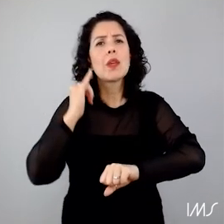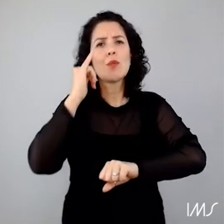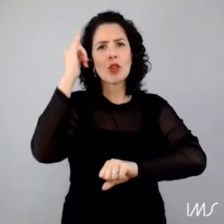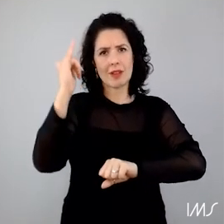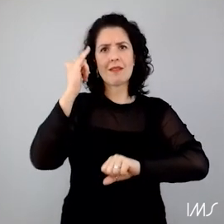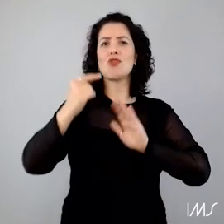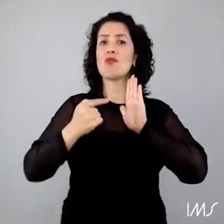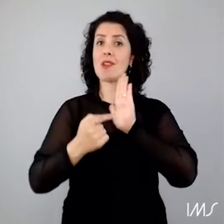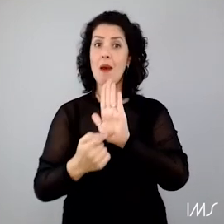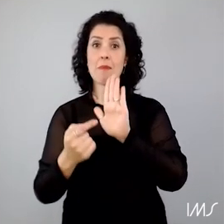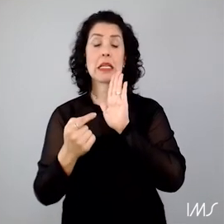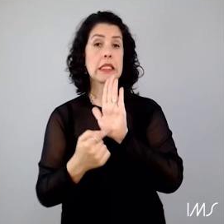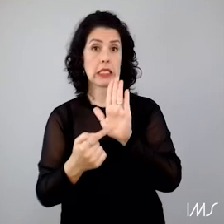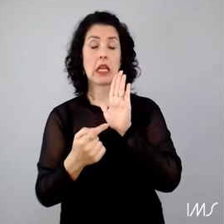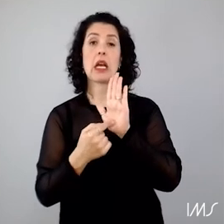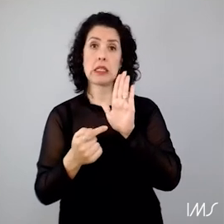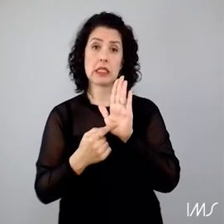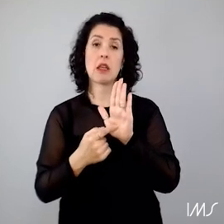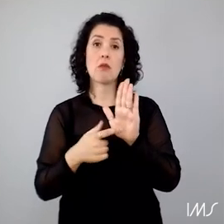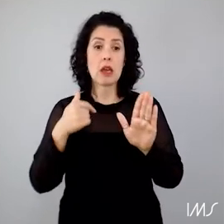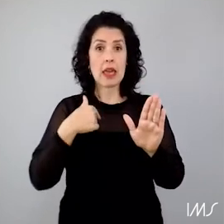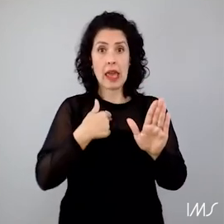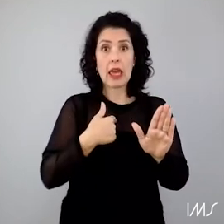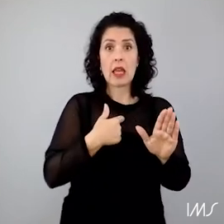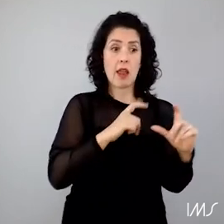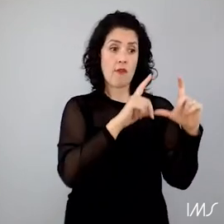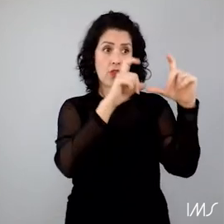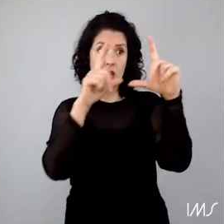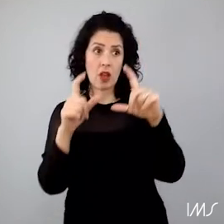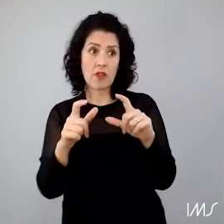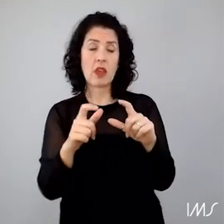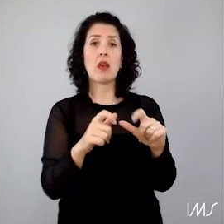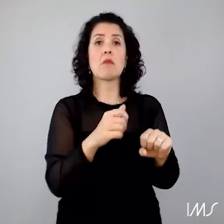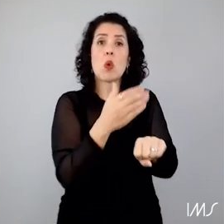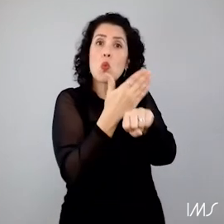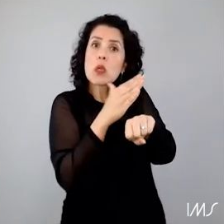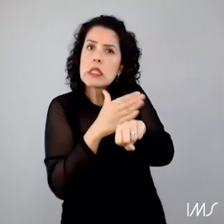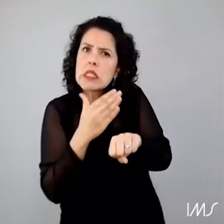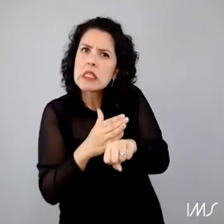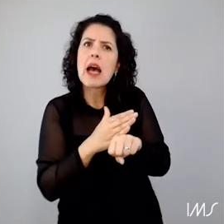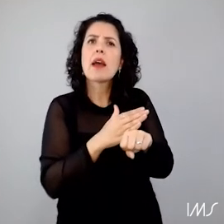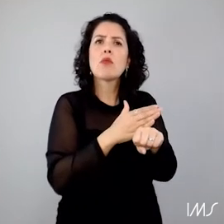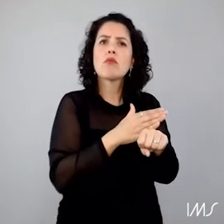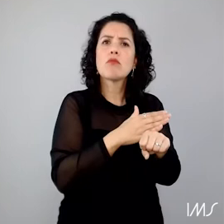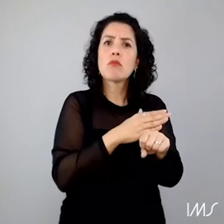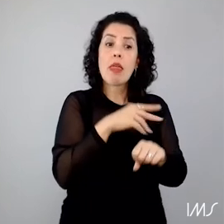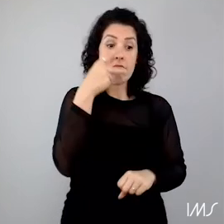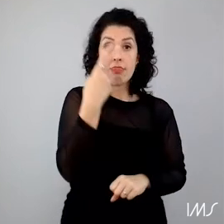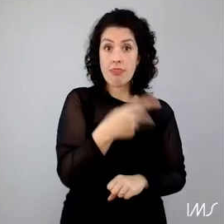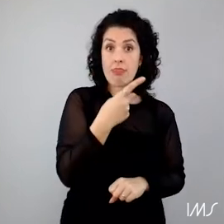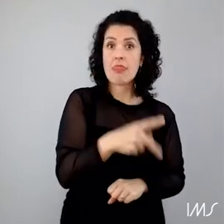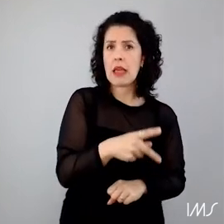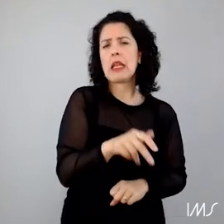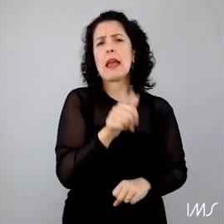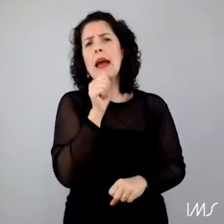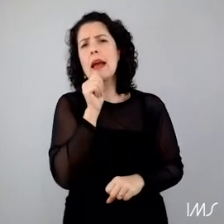dele, Furânia, Filosofia da Fotografia, ainda associado, né, quer dizer, aos esforços de